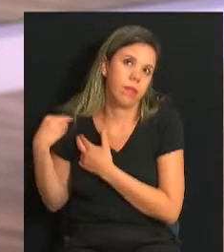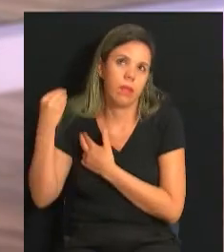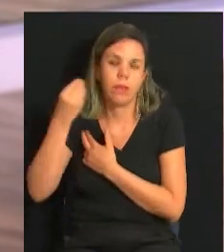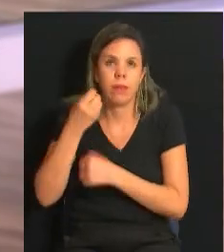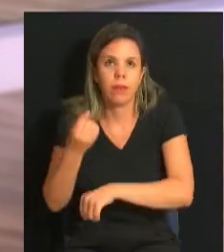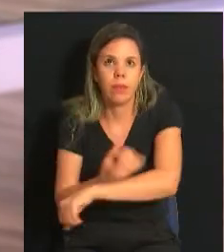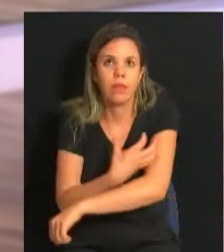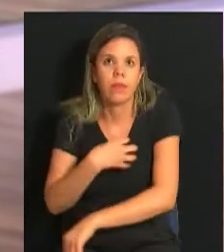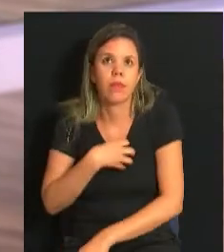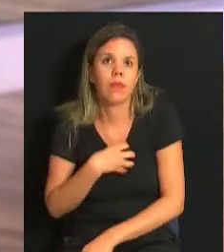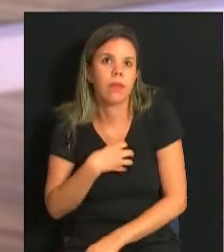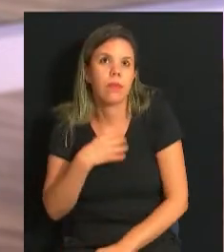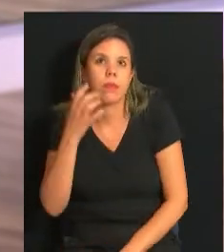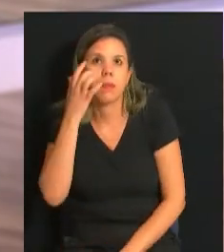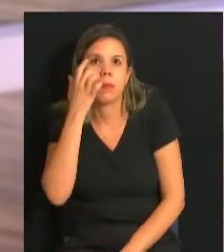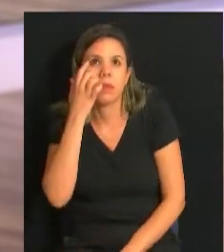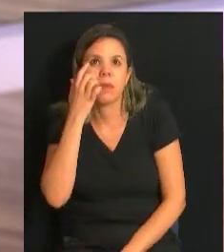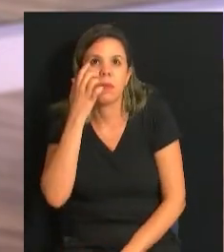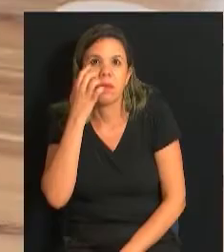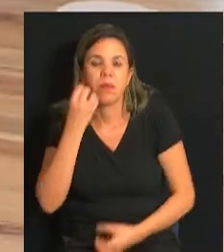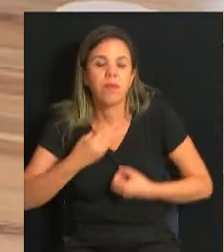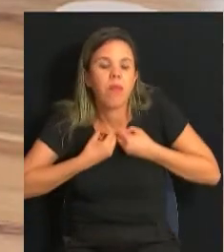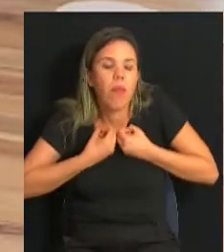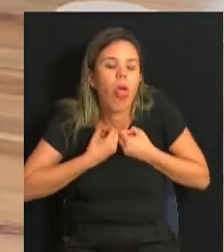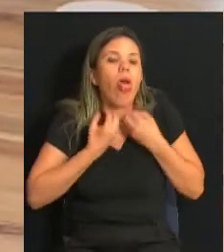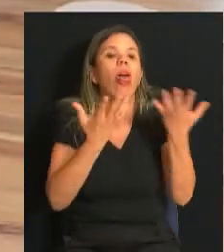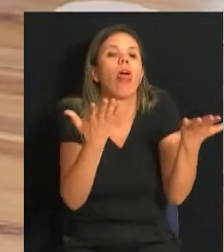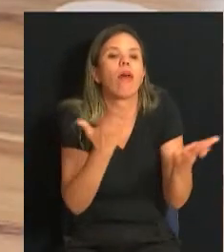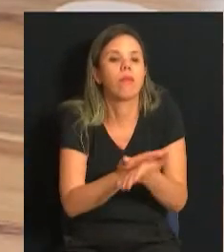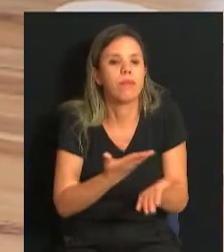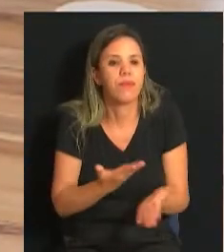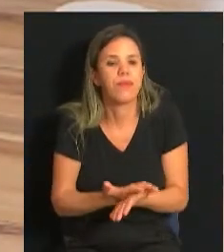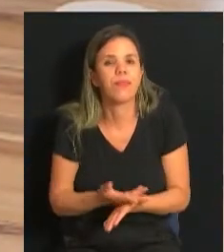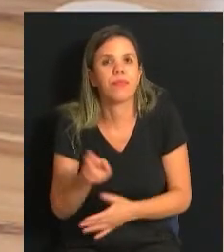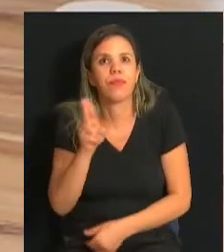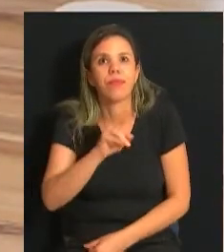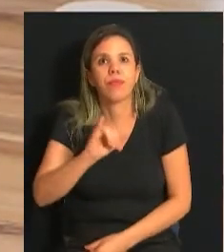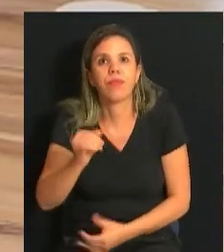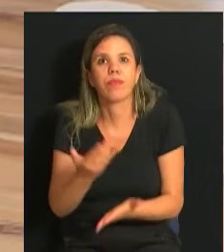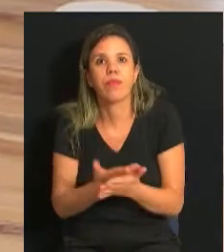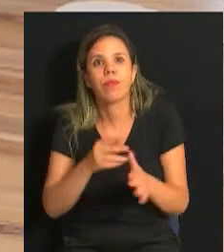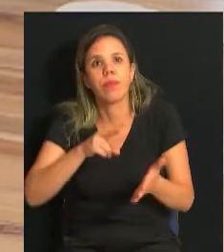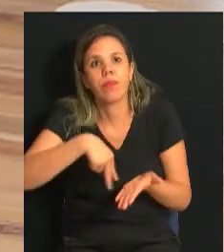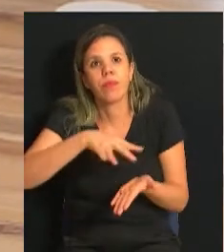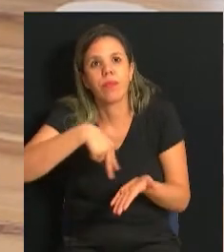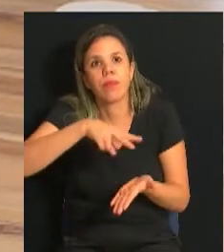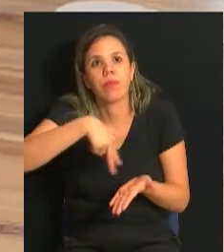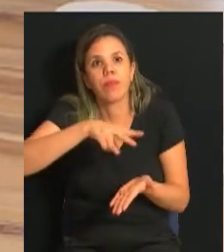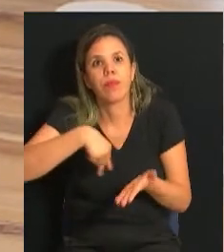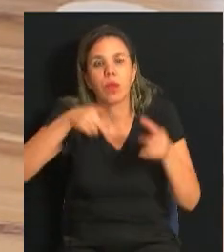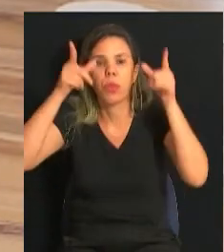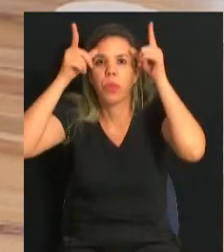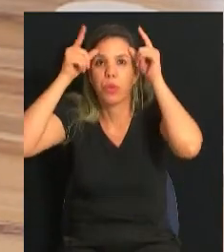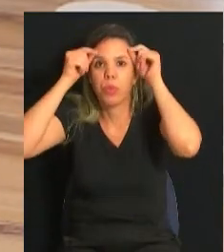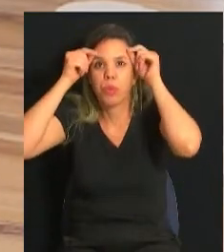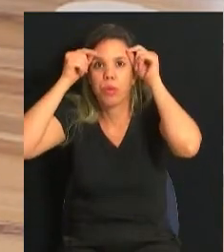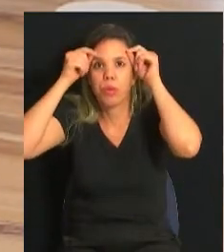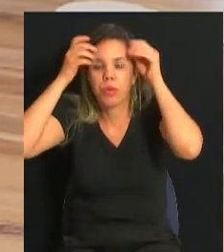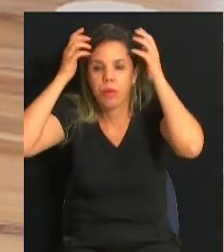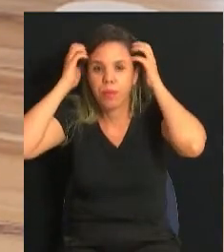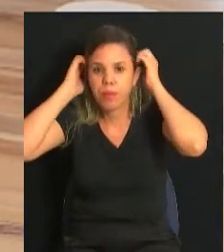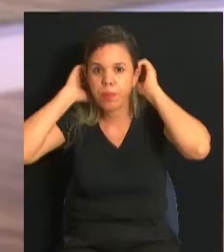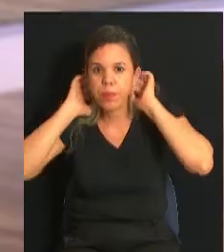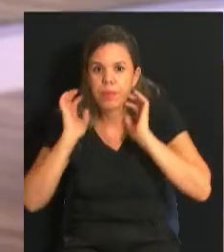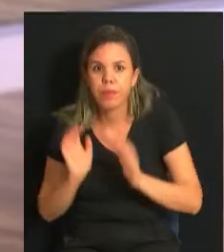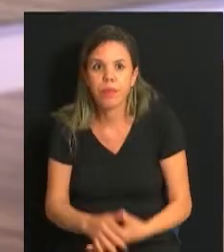versão né a gente vem para carregar na e usa aula de dança para dar aquela aliviada ele serve